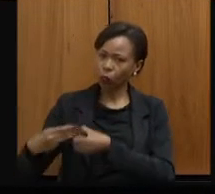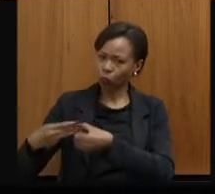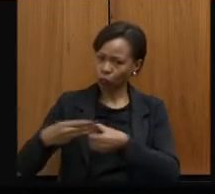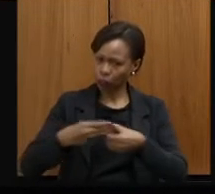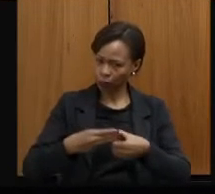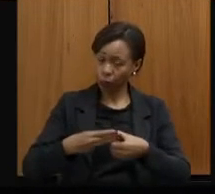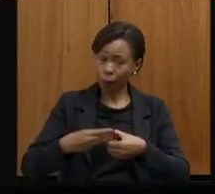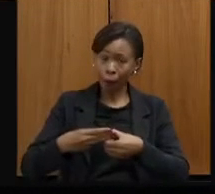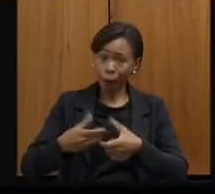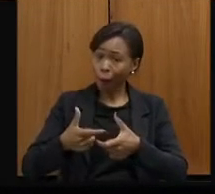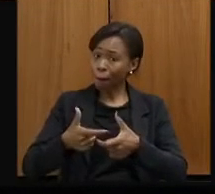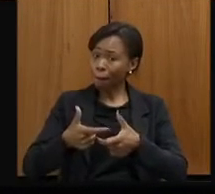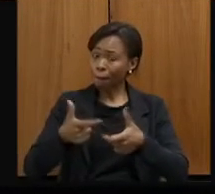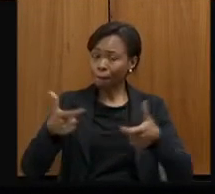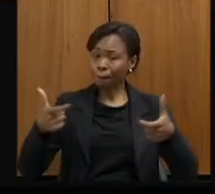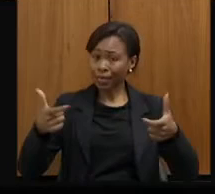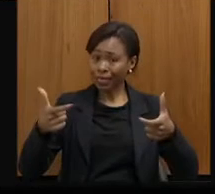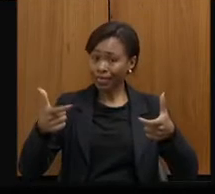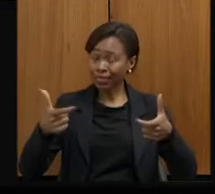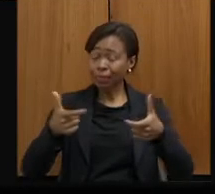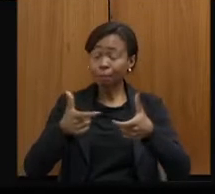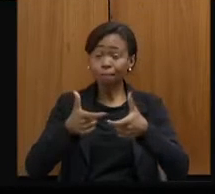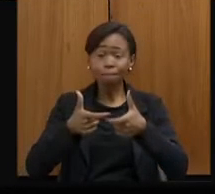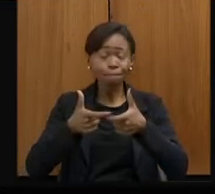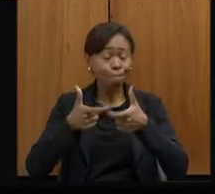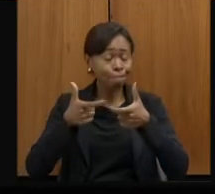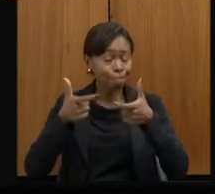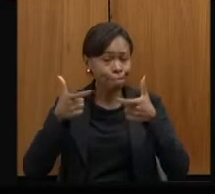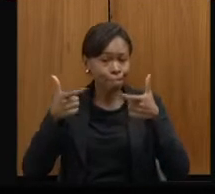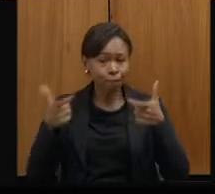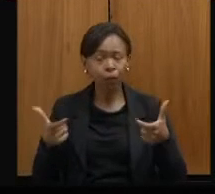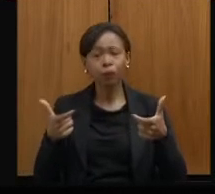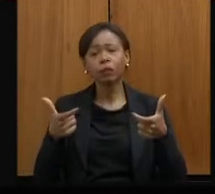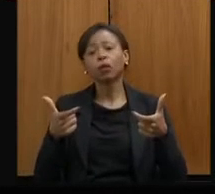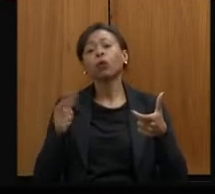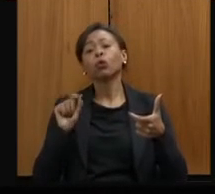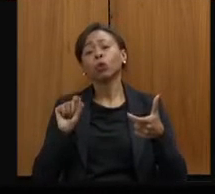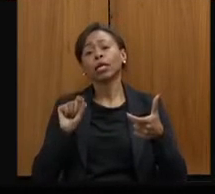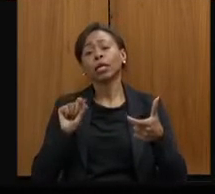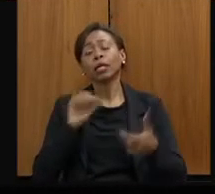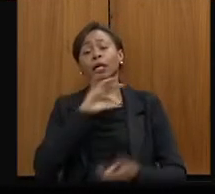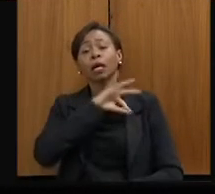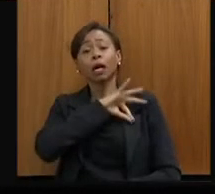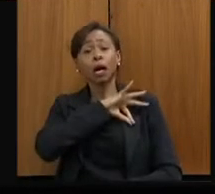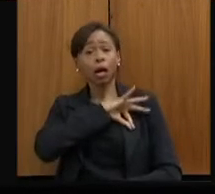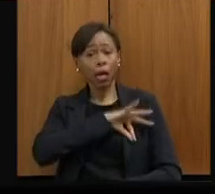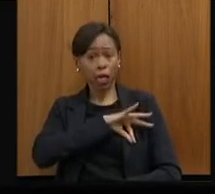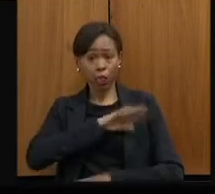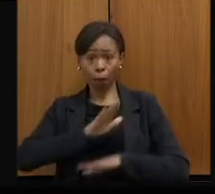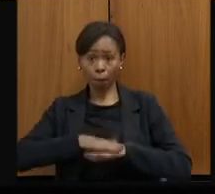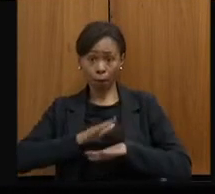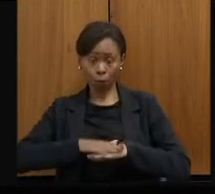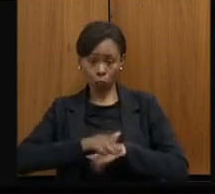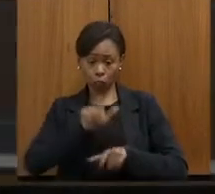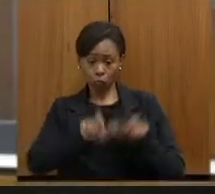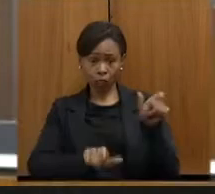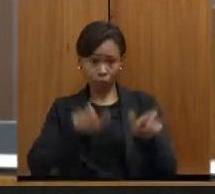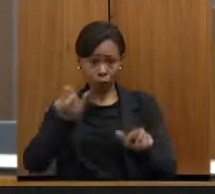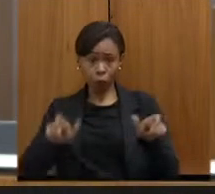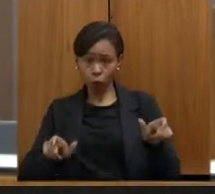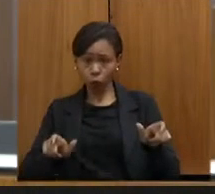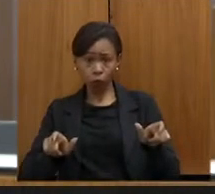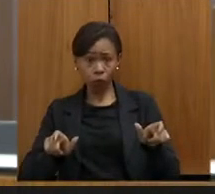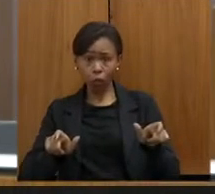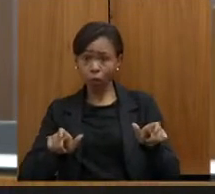grande parte desses municípios, grande parte, a renda do município, das pessoas, não